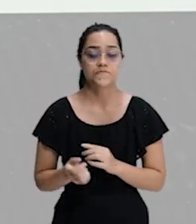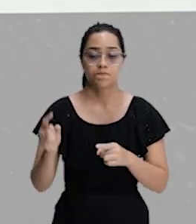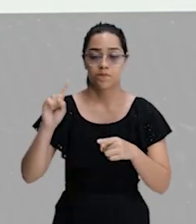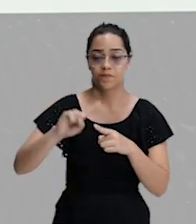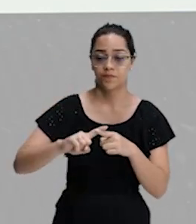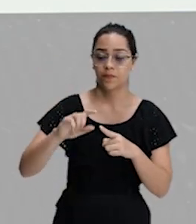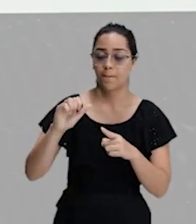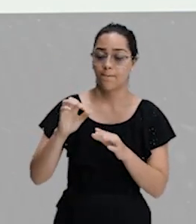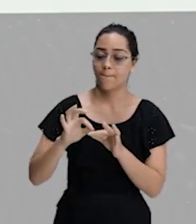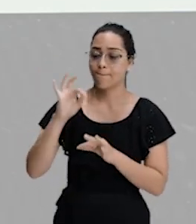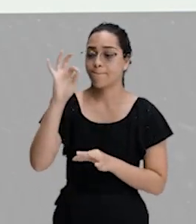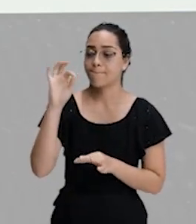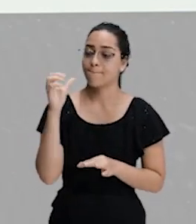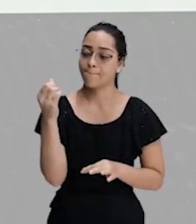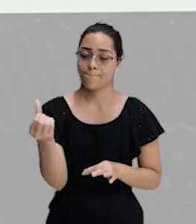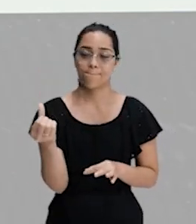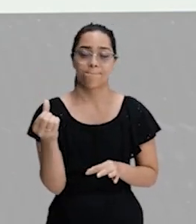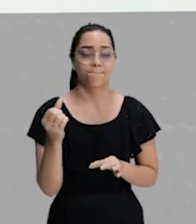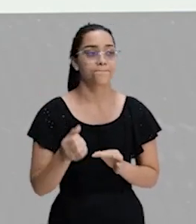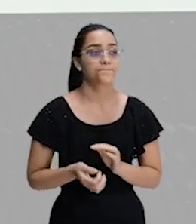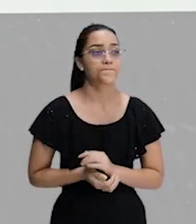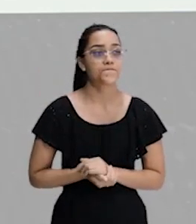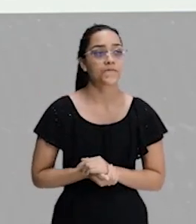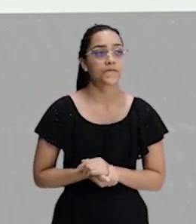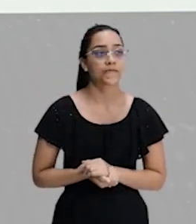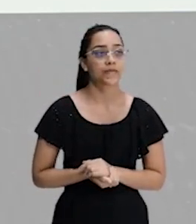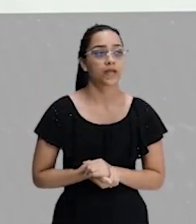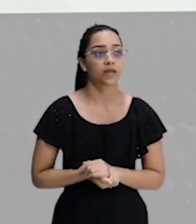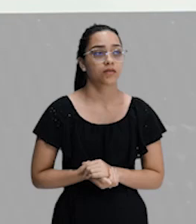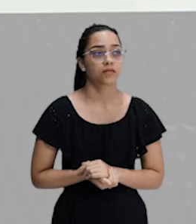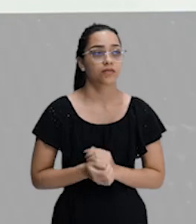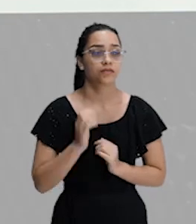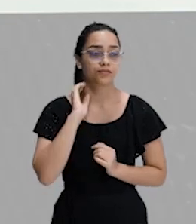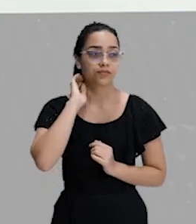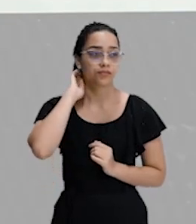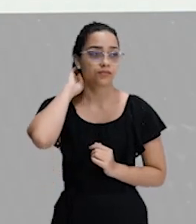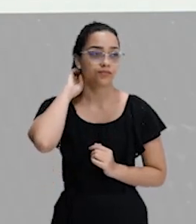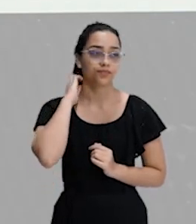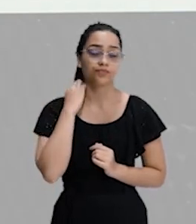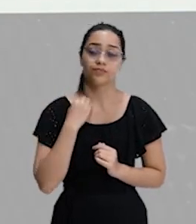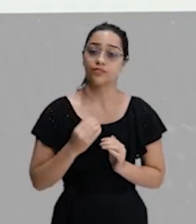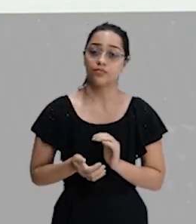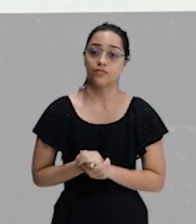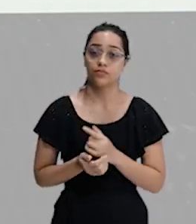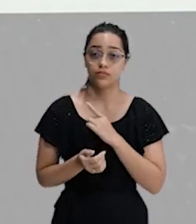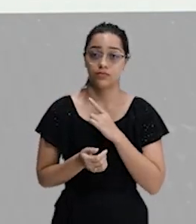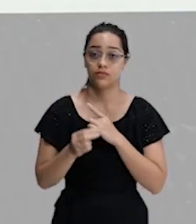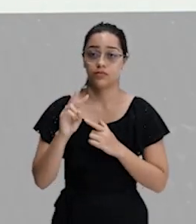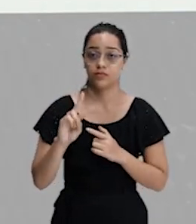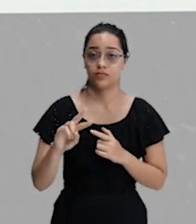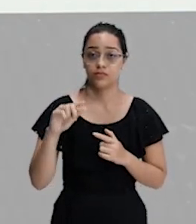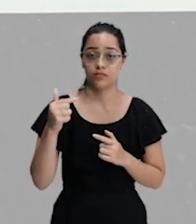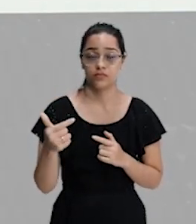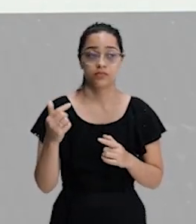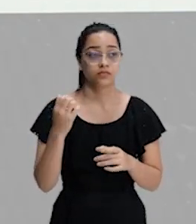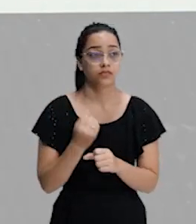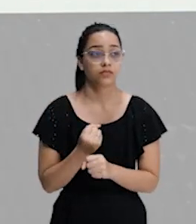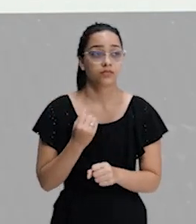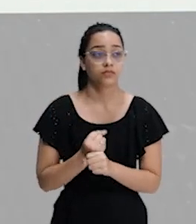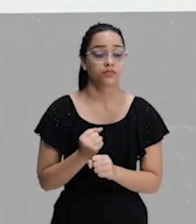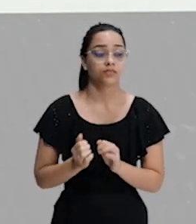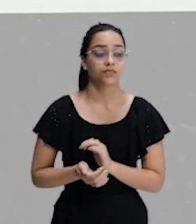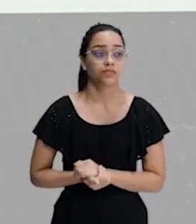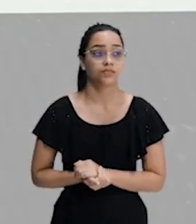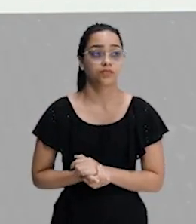multiplicado pela altura, que é 6. É isso? Então, vamos lá, V2 igual.